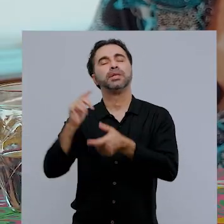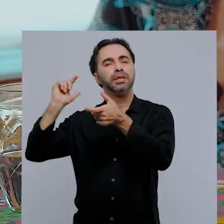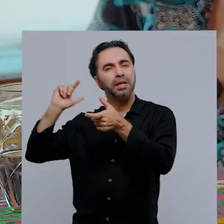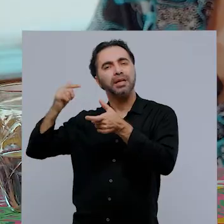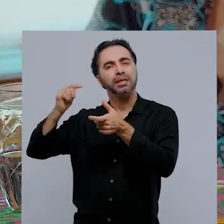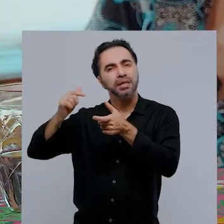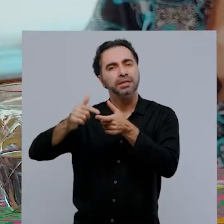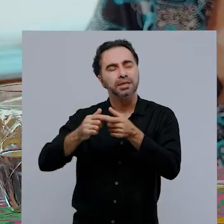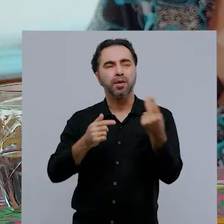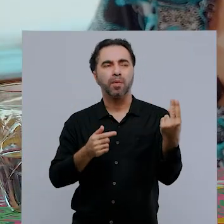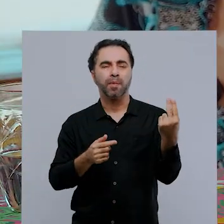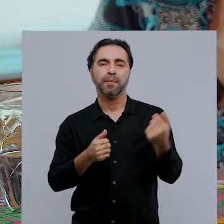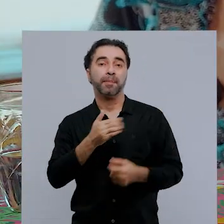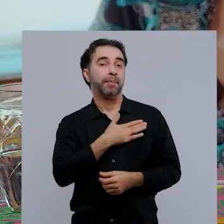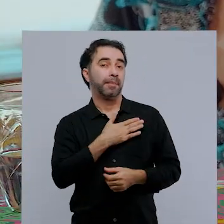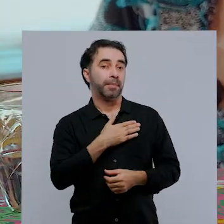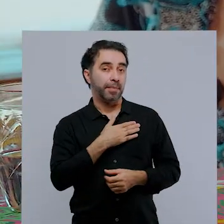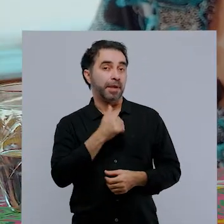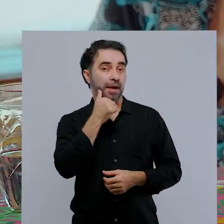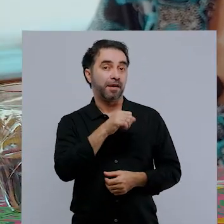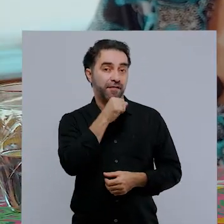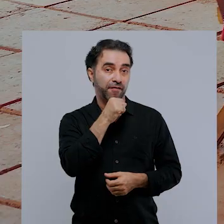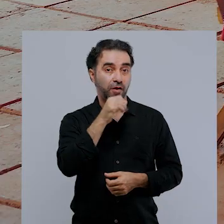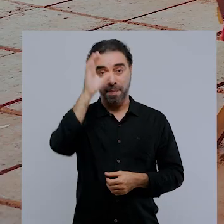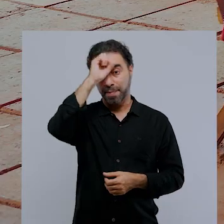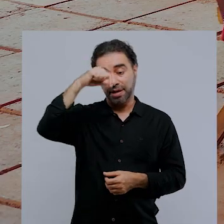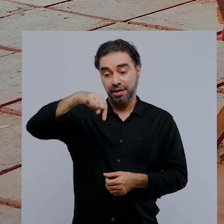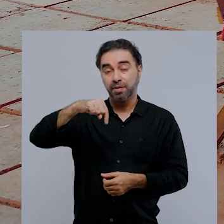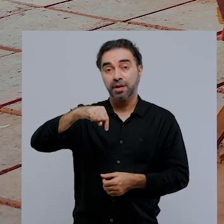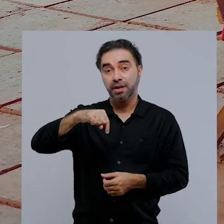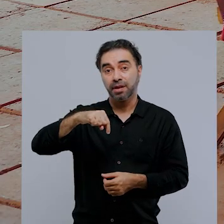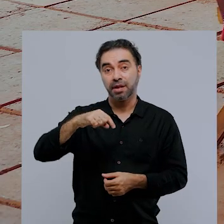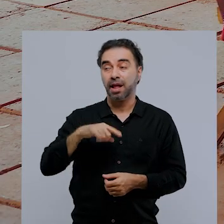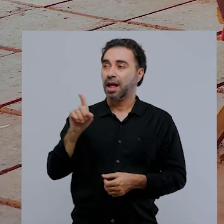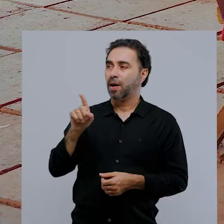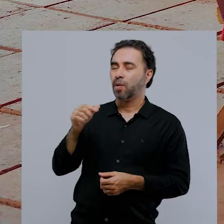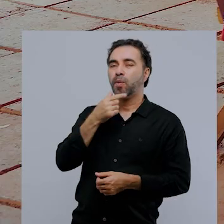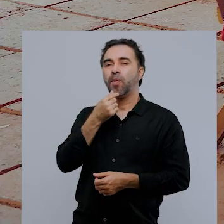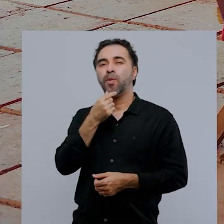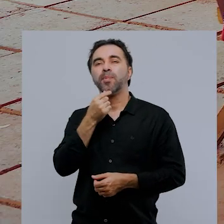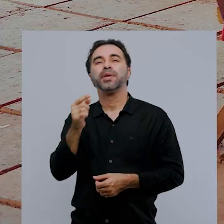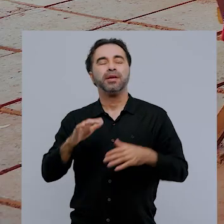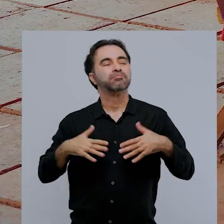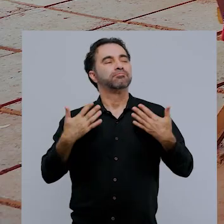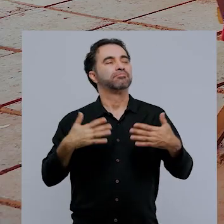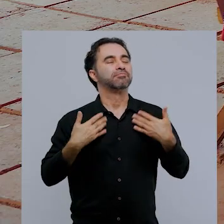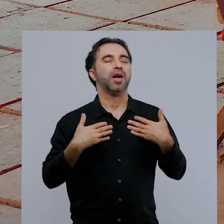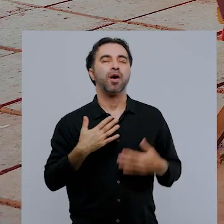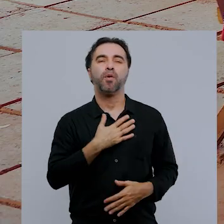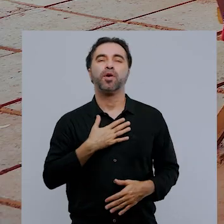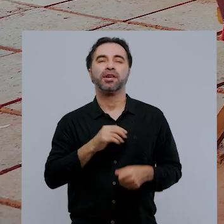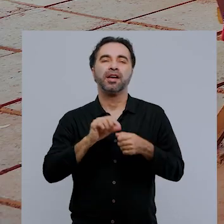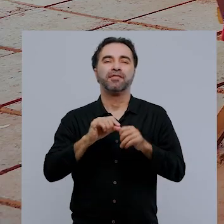tradição, que nem minha avó aprendeu a fazer quentão aqui dentro, ela não sabia. É o Toninho aí que foi animando aqui. Nossa, ele